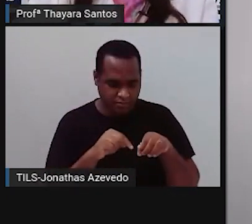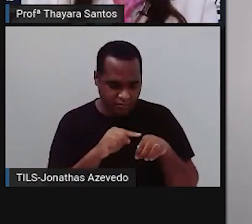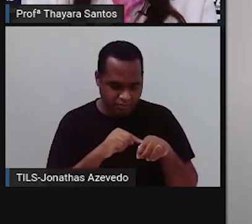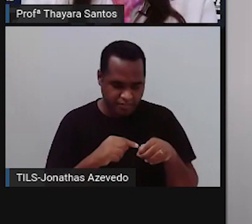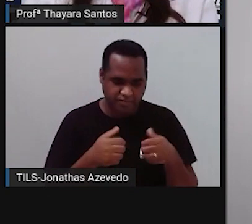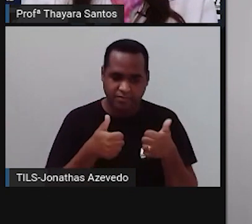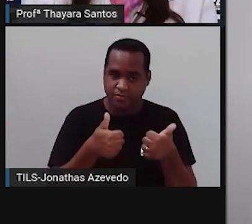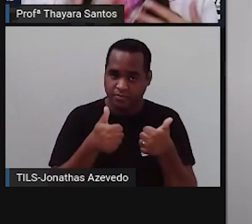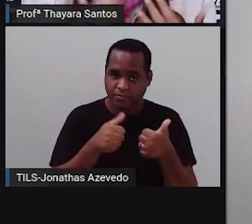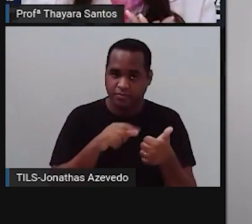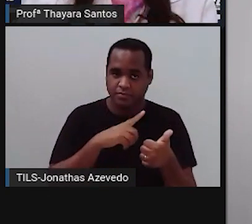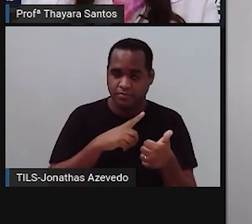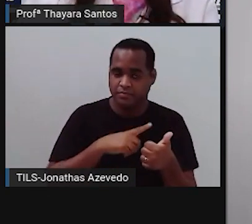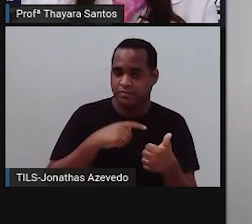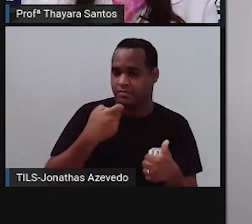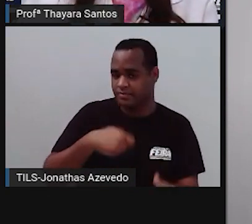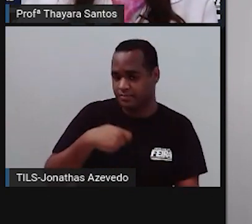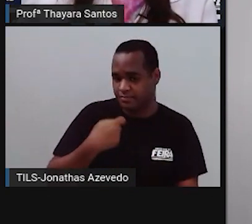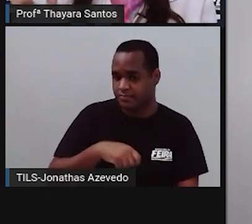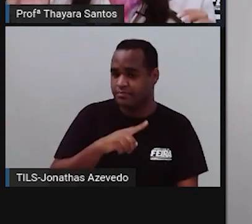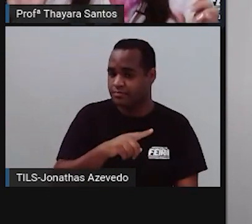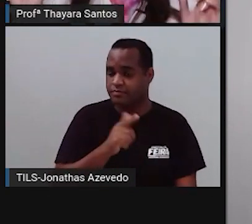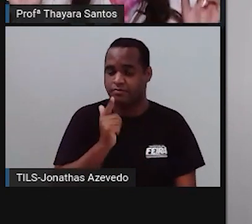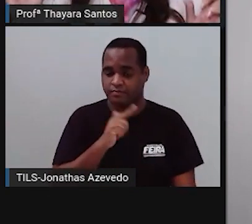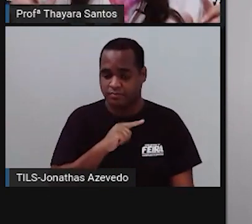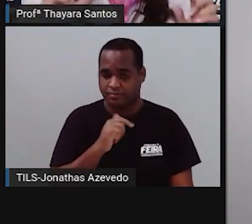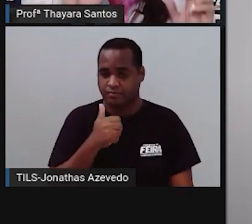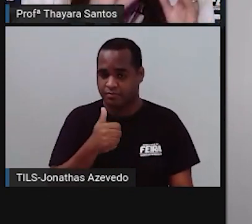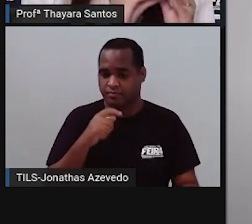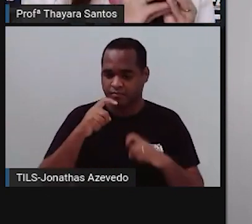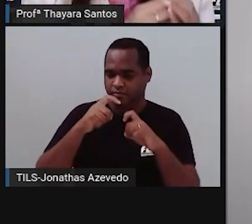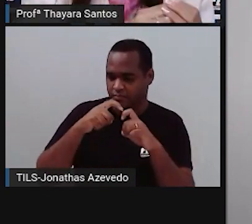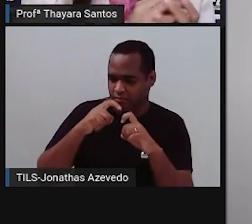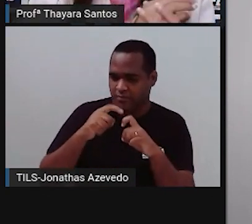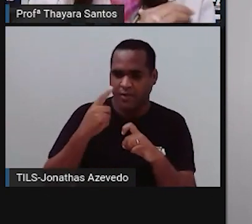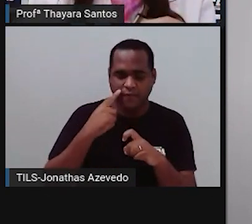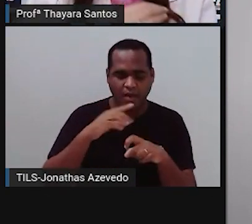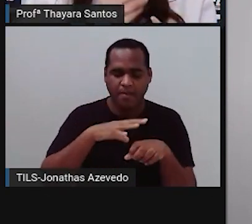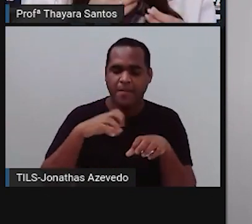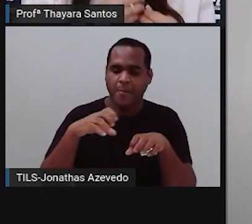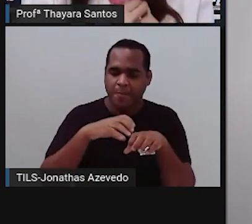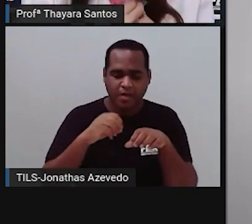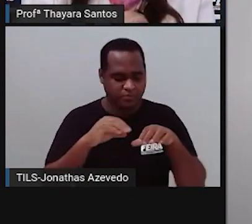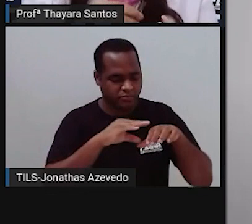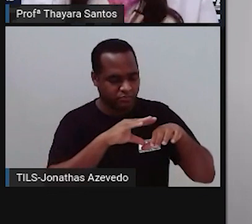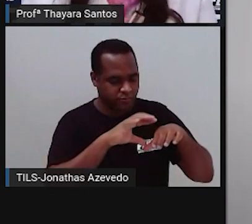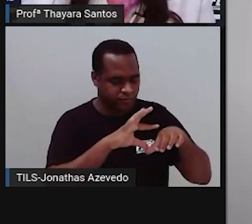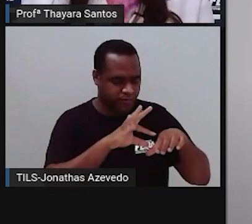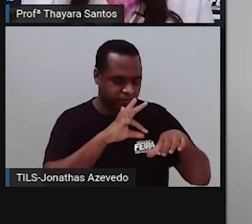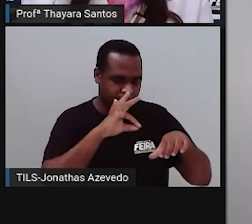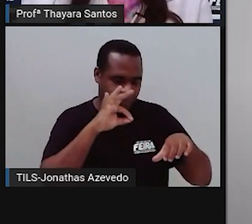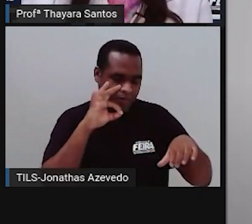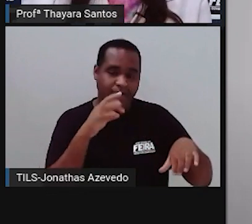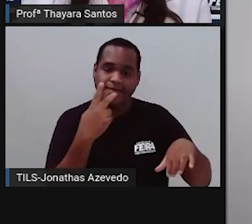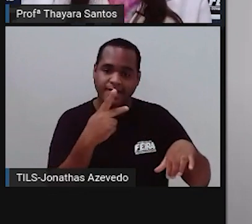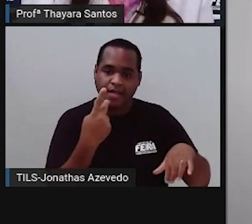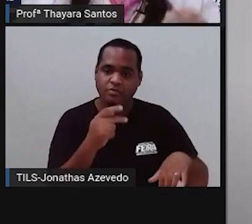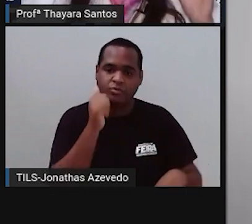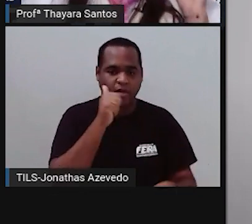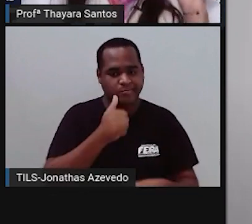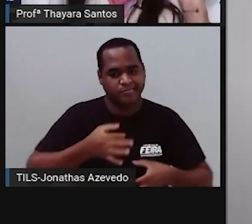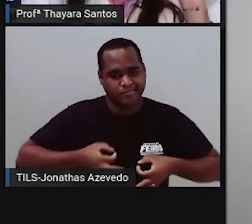forem funcionais, né, se eles forem aptos para fecundação, o médico vai lá e vai retirar esses ovócitos de dentro do ovário